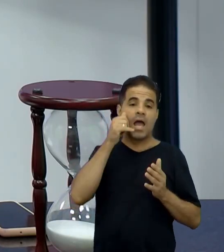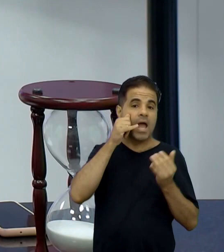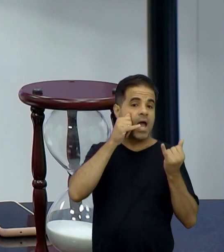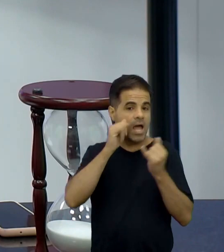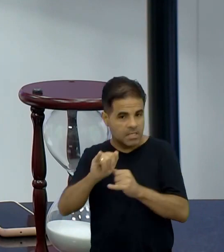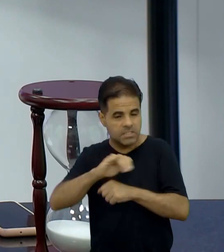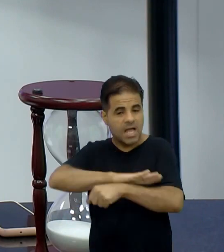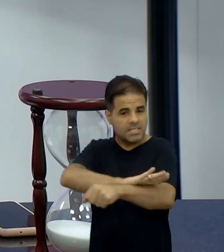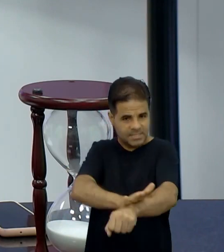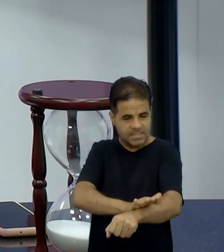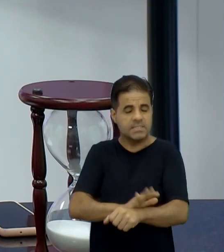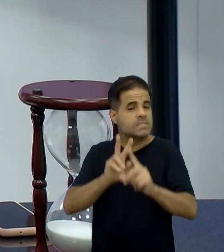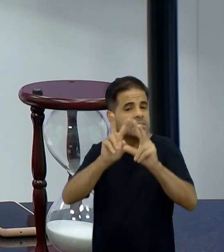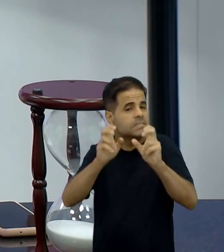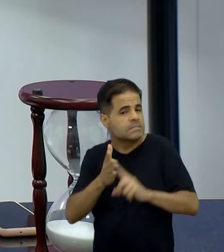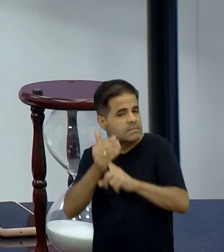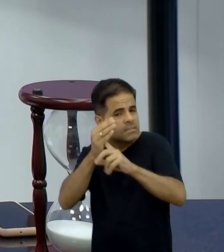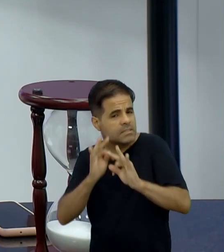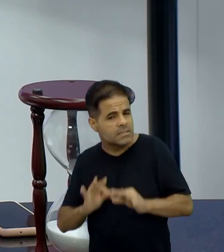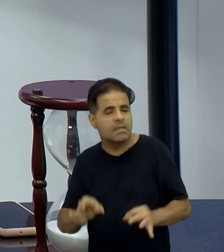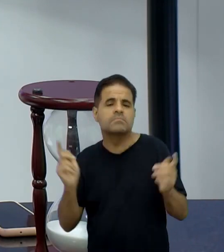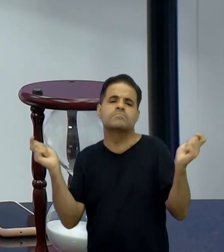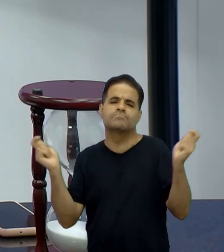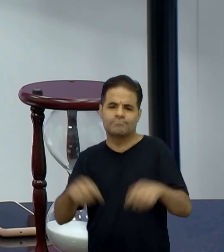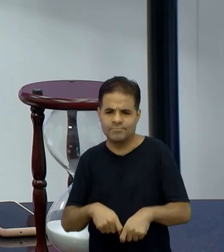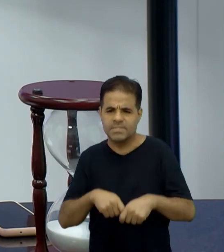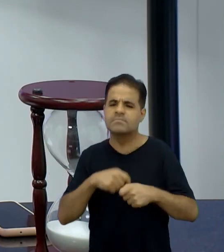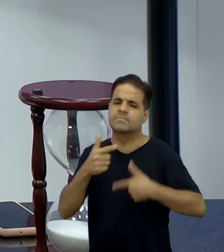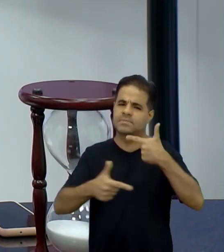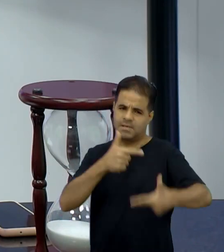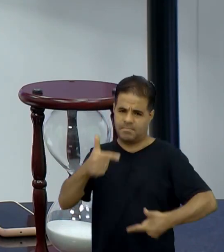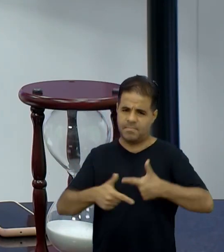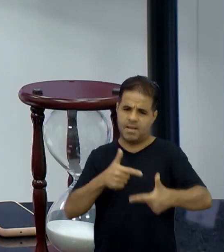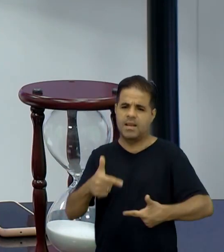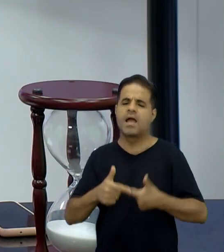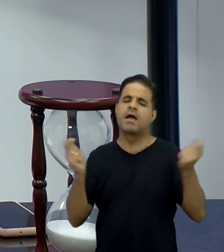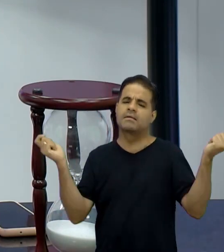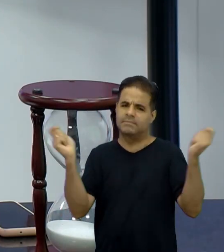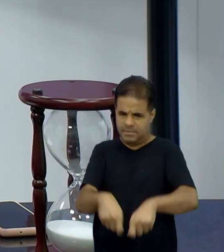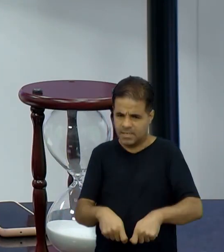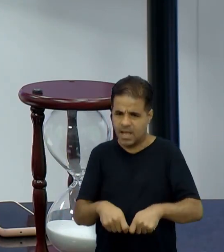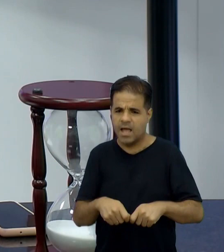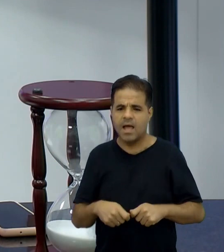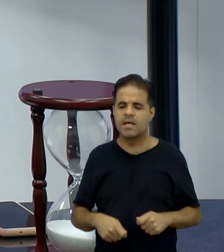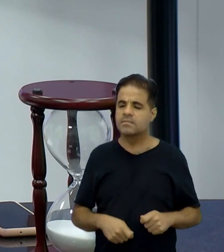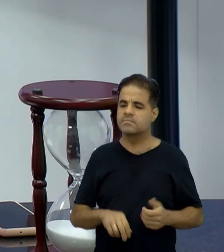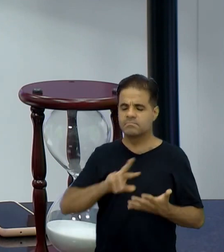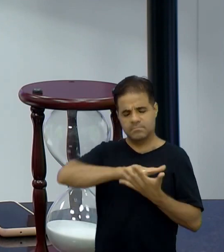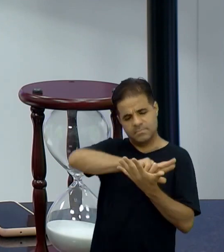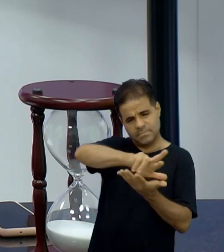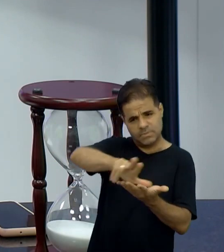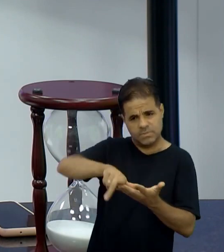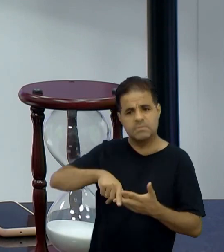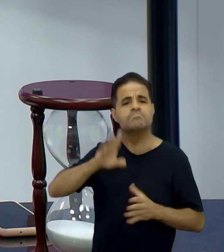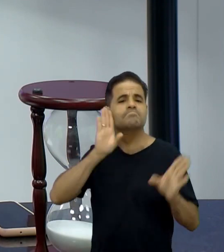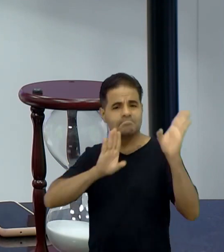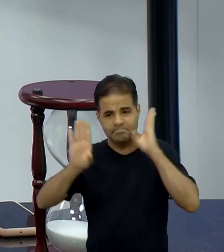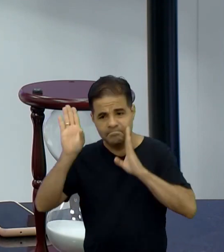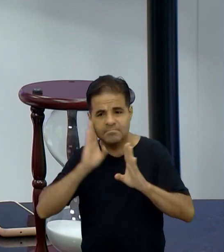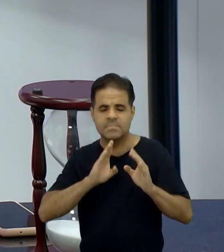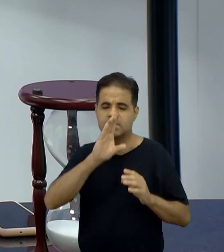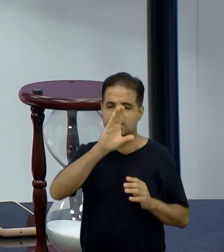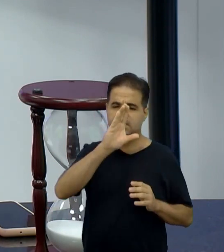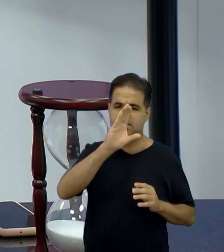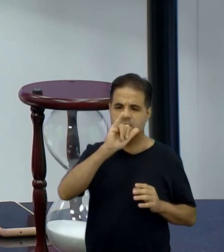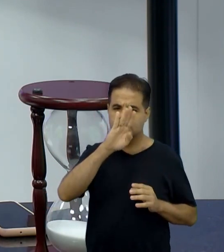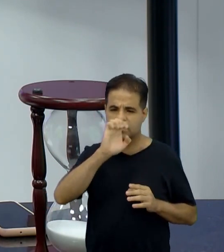com a questão da tecnologia. Então a gente começa a ver que é possível trabalhar antirracismo e tecnologia e fica super legal. O CIEBP faz